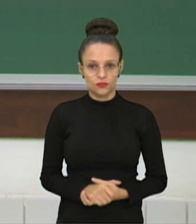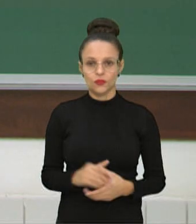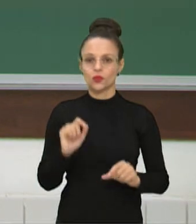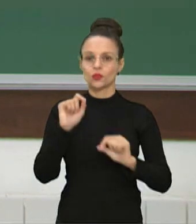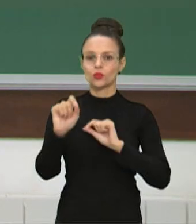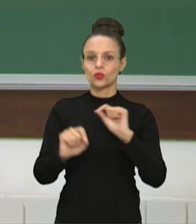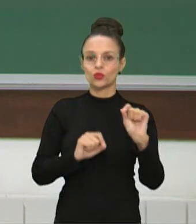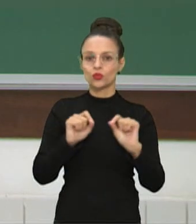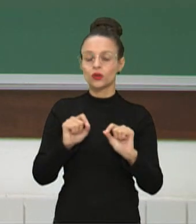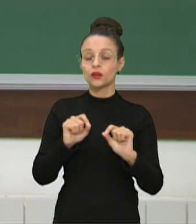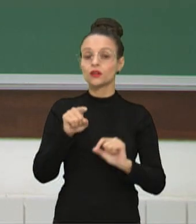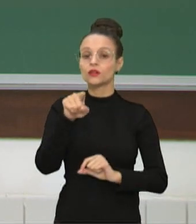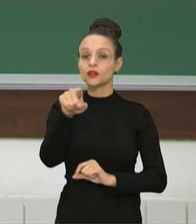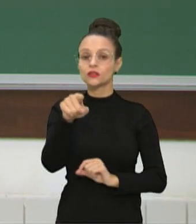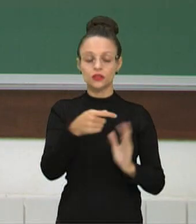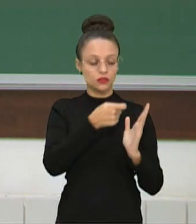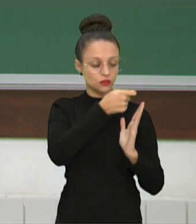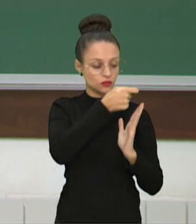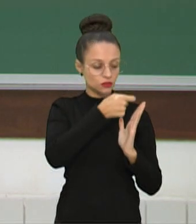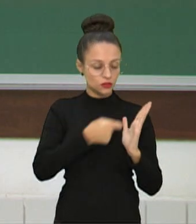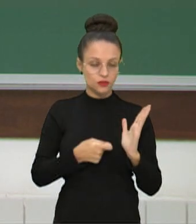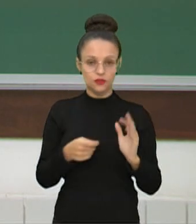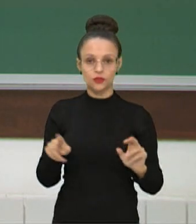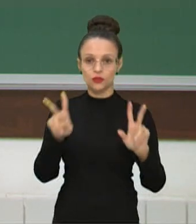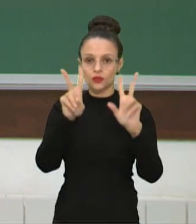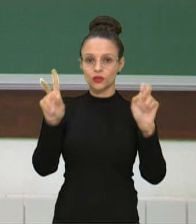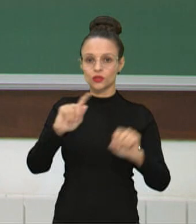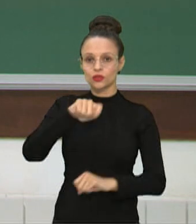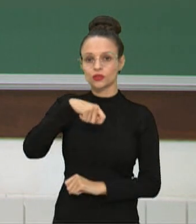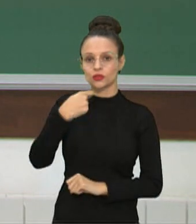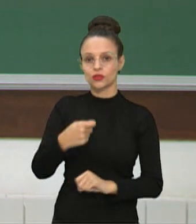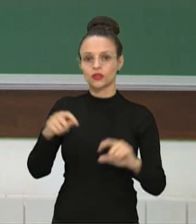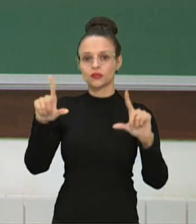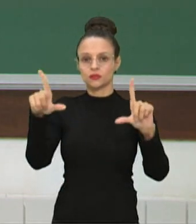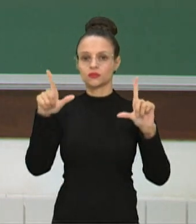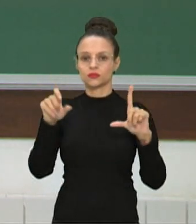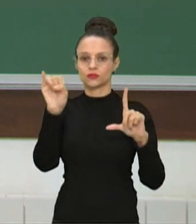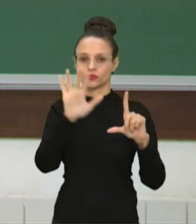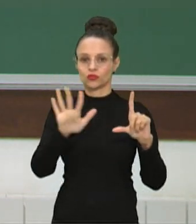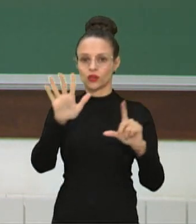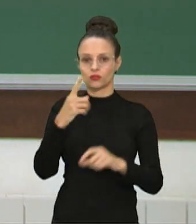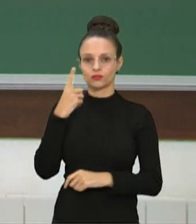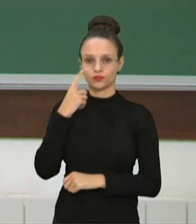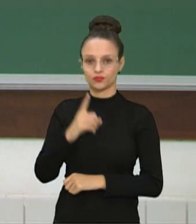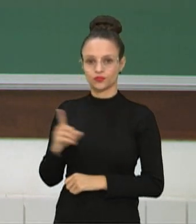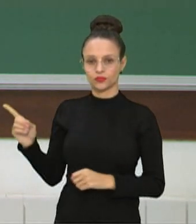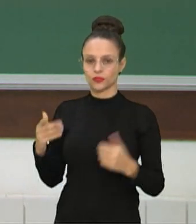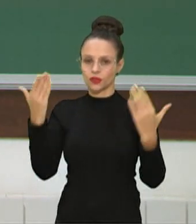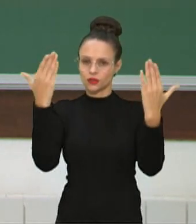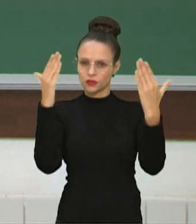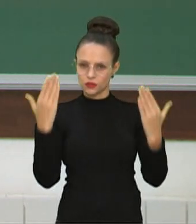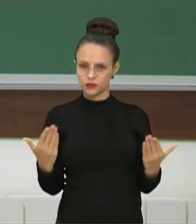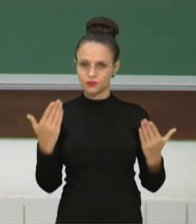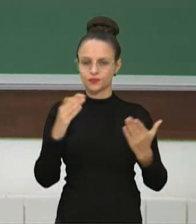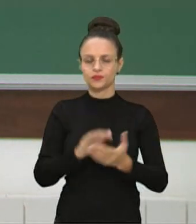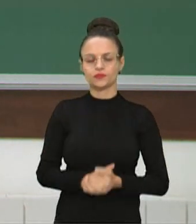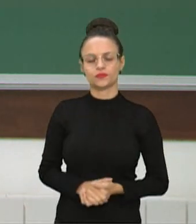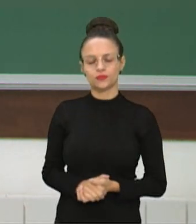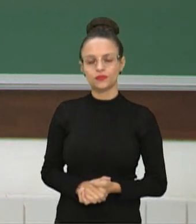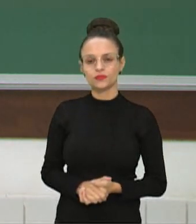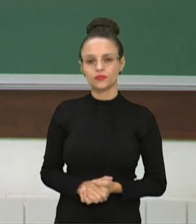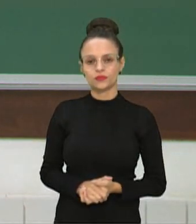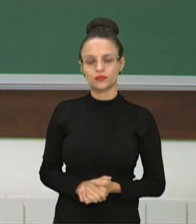O que você escreveu sobre essa charge? Vamos lá, vamos analisar? Olha